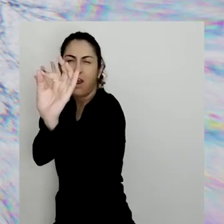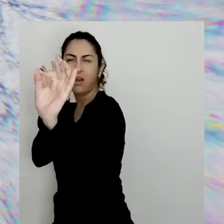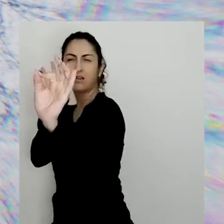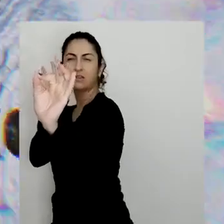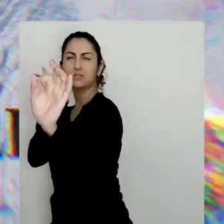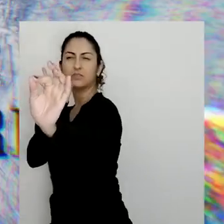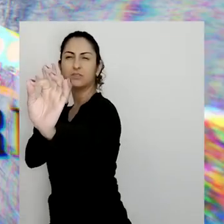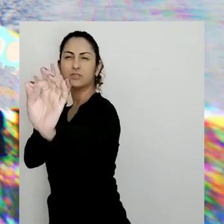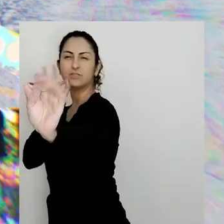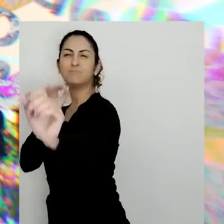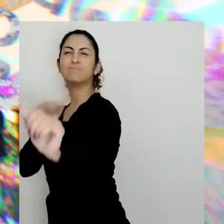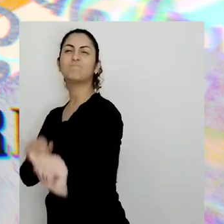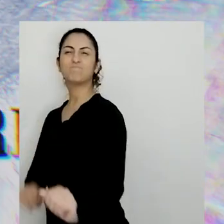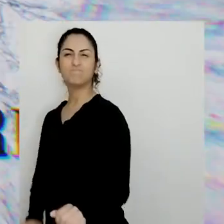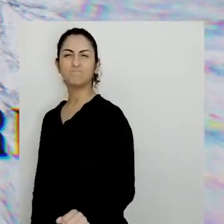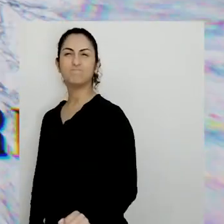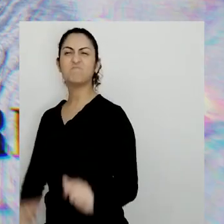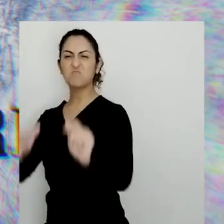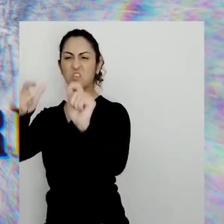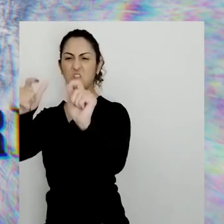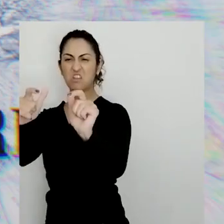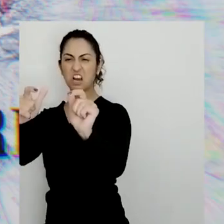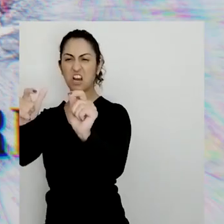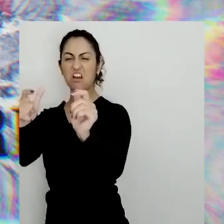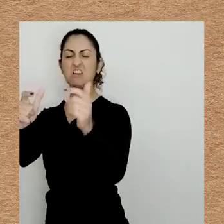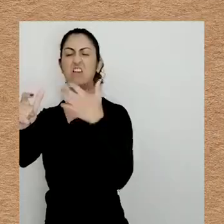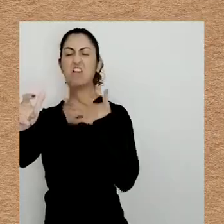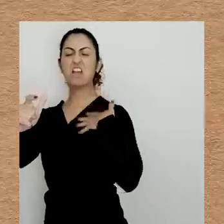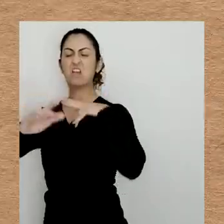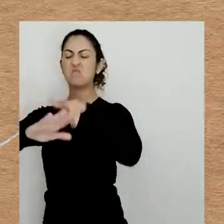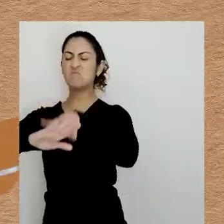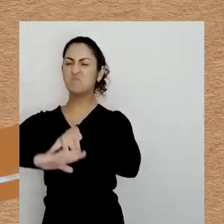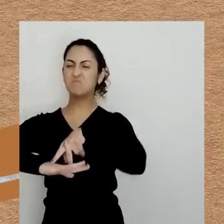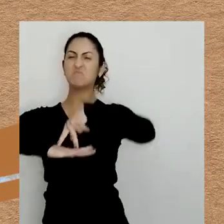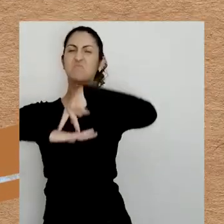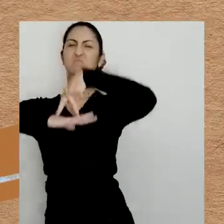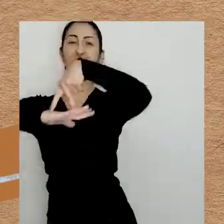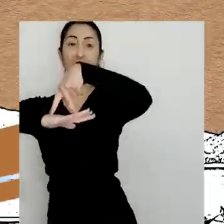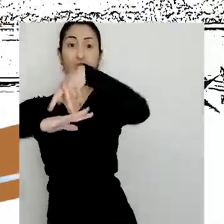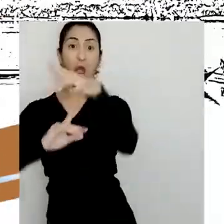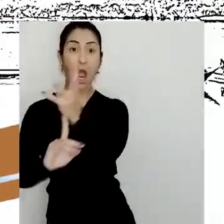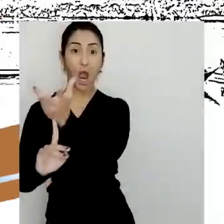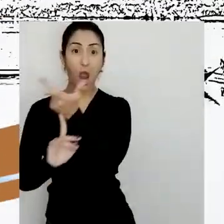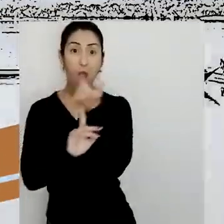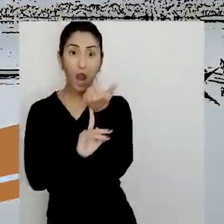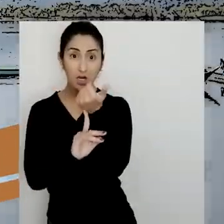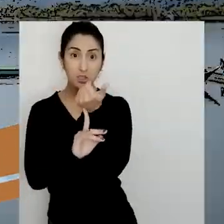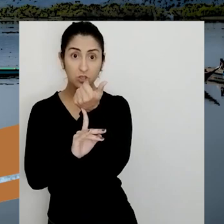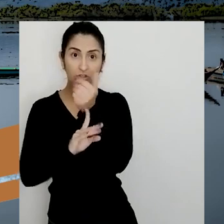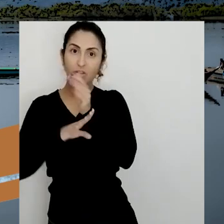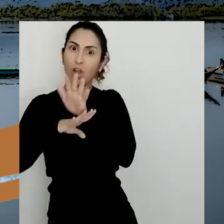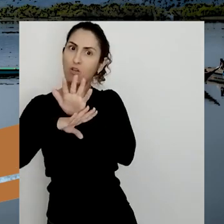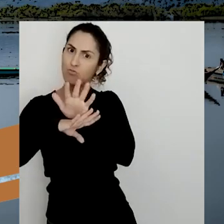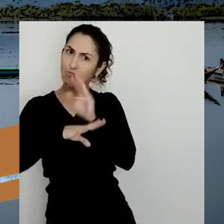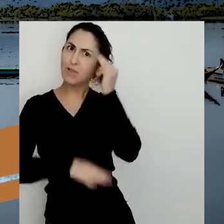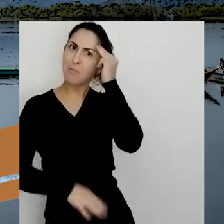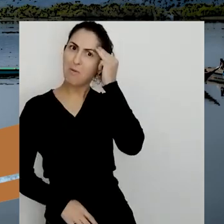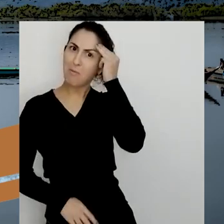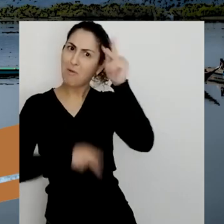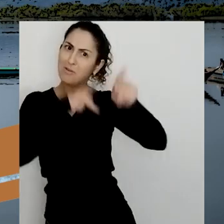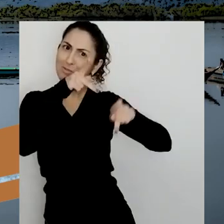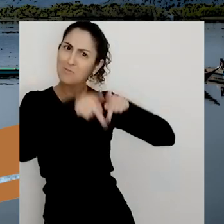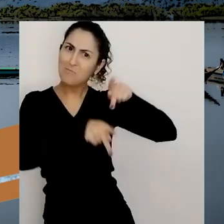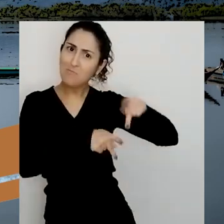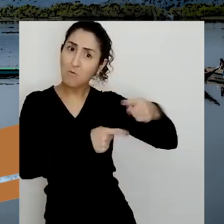telas. Existe algo de eterno no transitório. É esse o meu lugar. A arte contribui na escrita